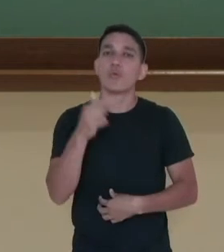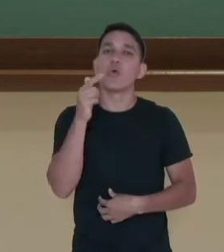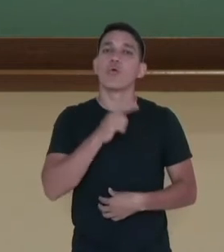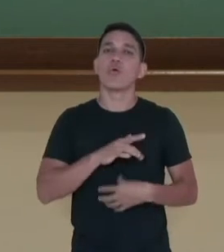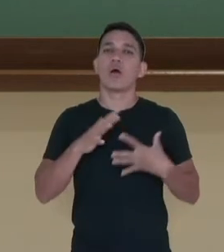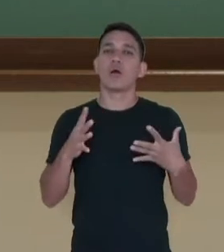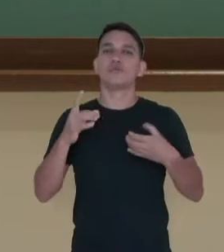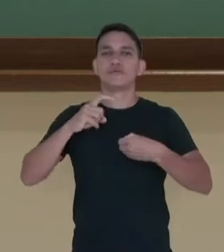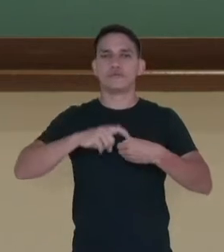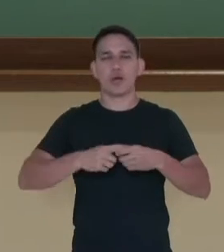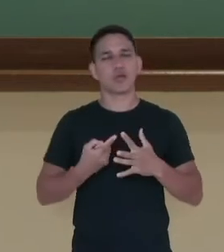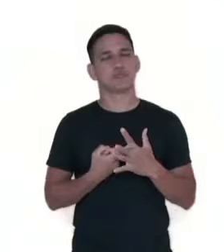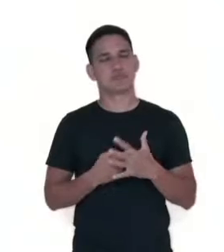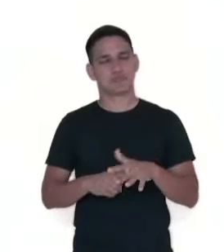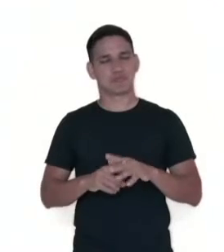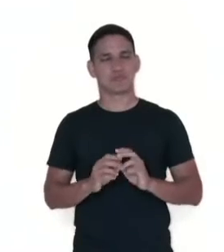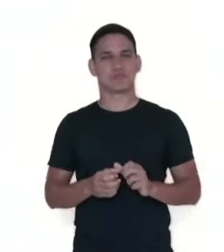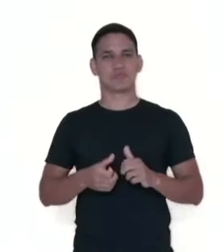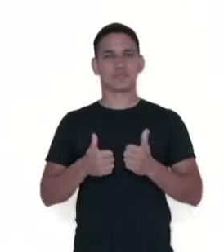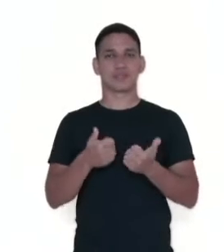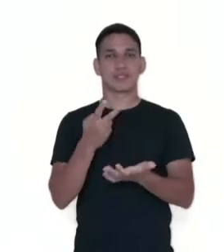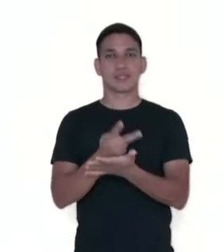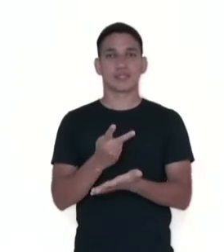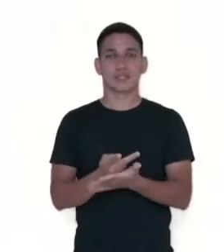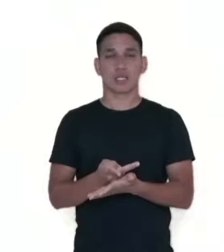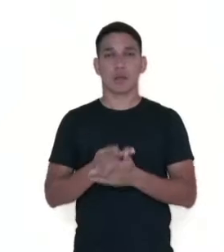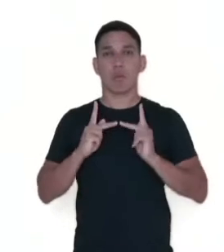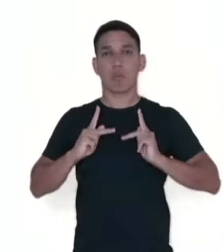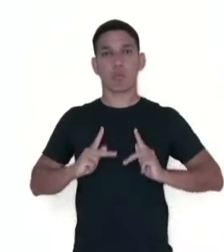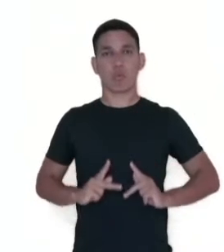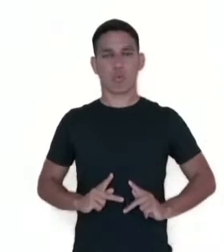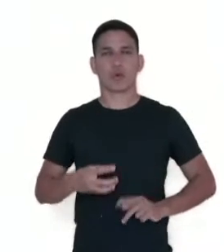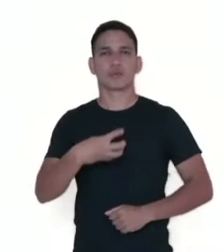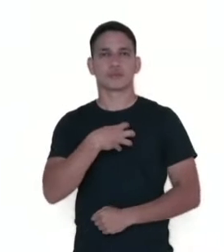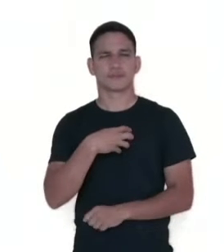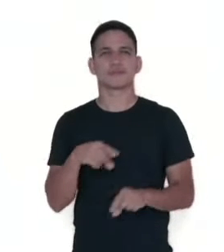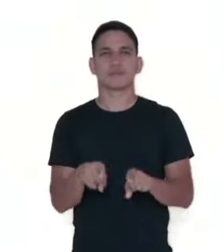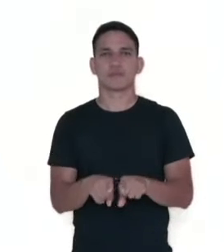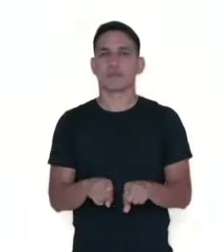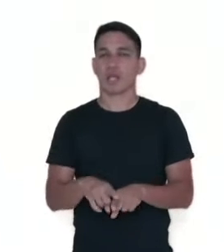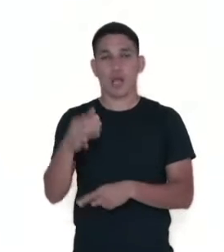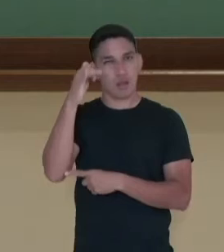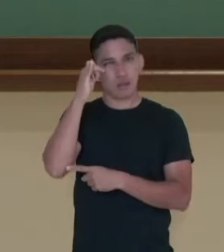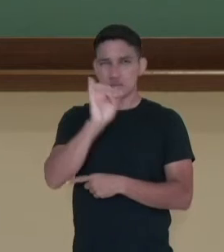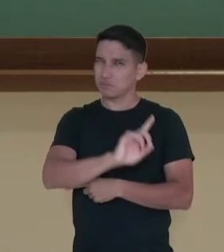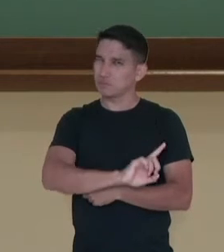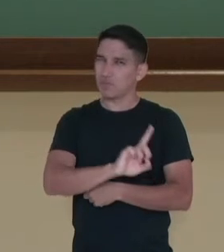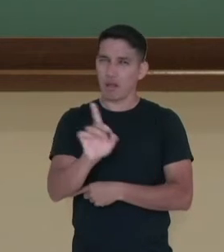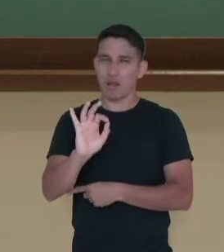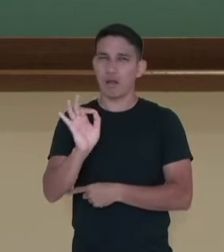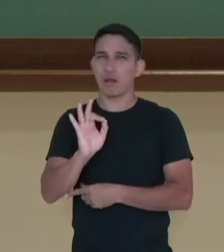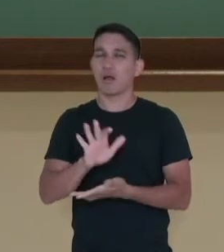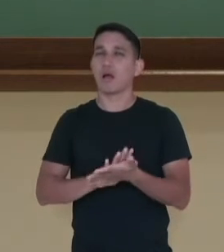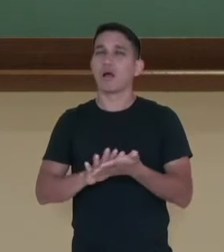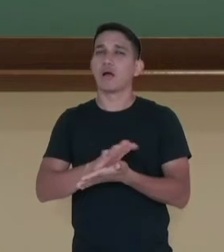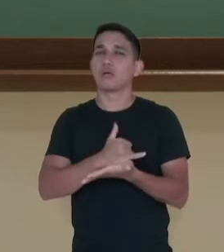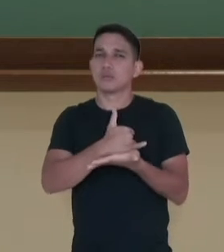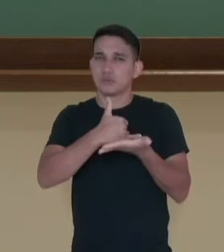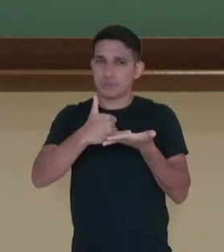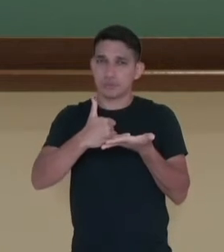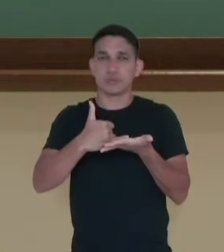restabeleça. Ter boa postura, não consumir drogas, ou seja, não consumir aí